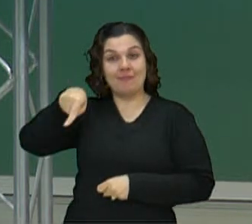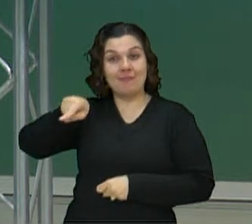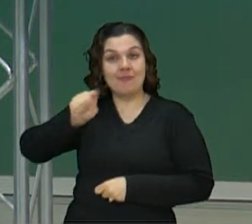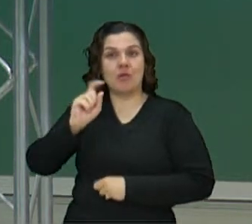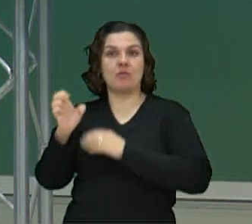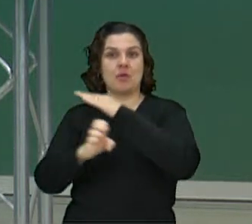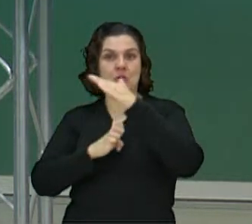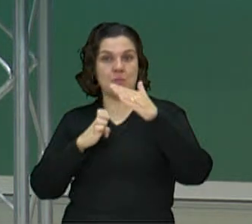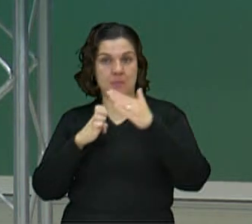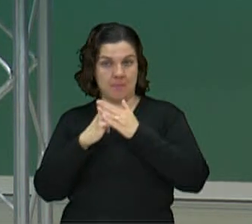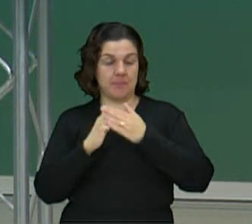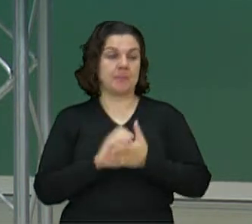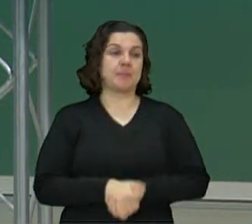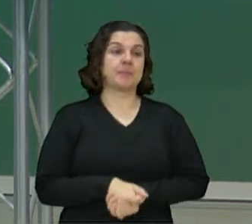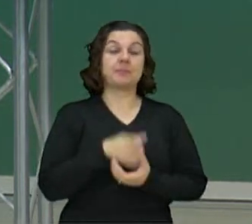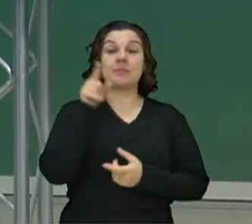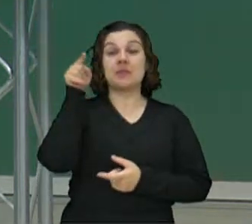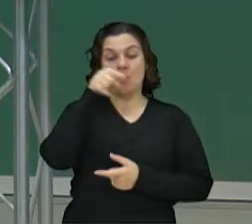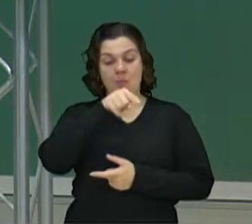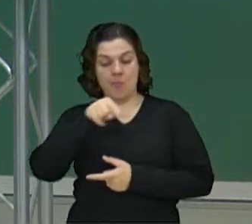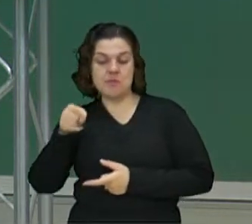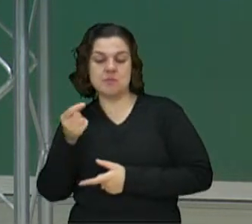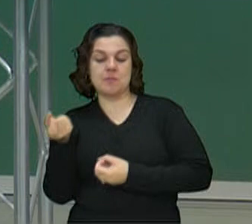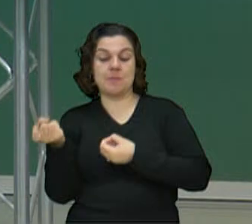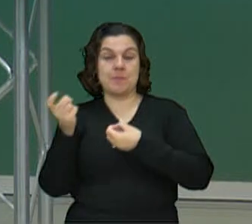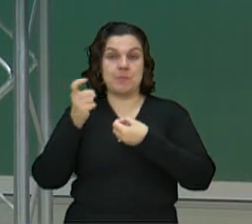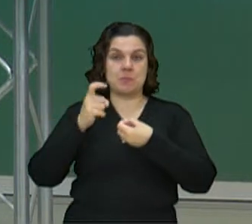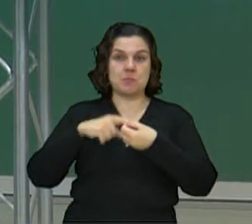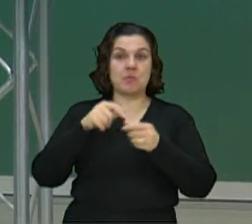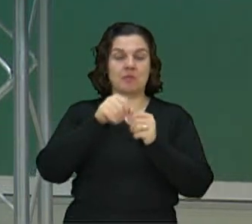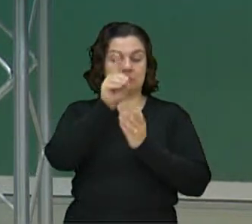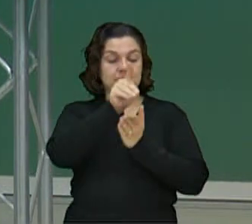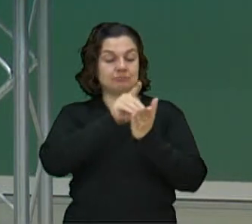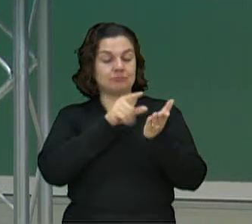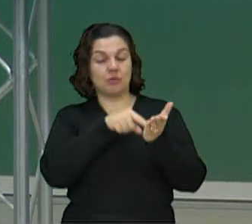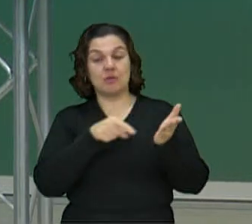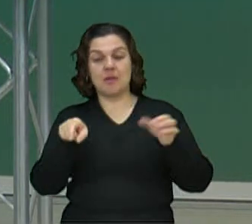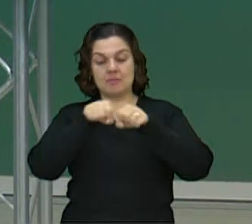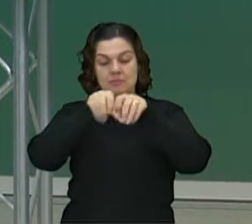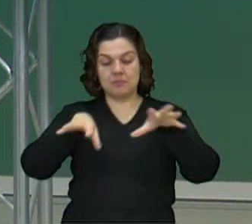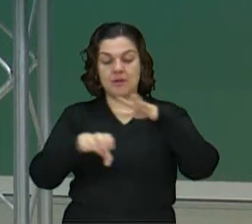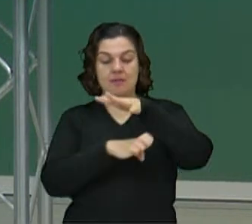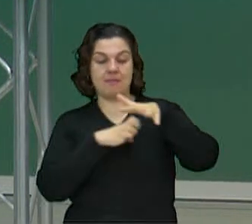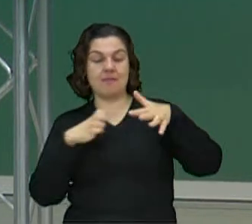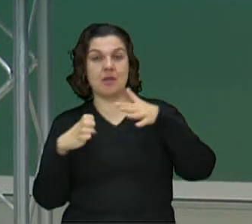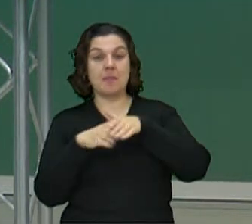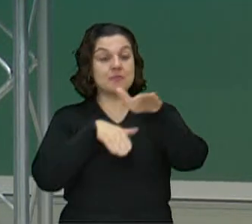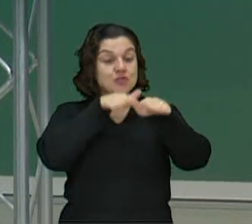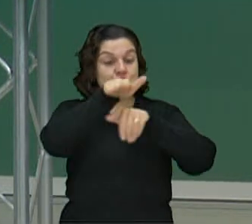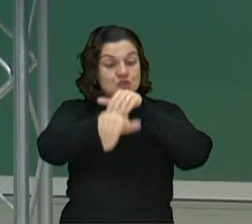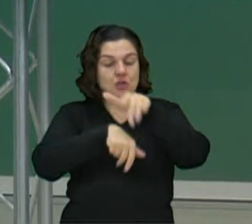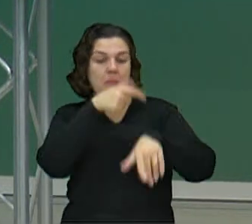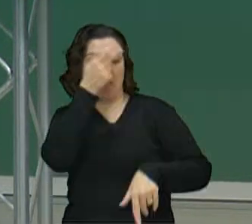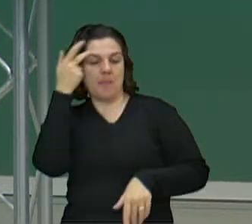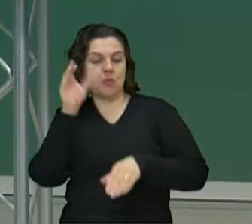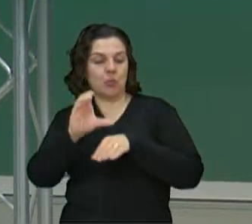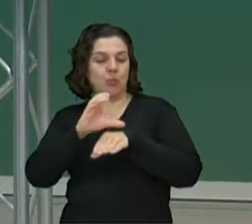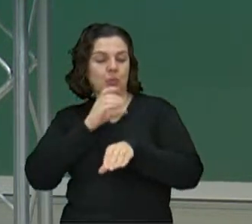empresa. Essas ações, elas são emitidas por empresas que querem atrair investidores.